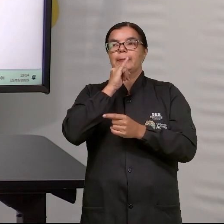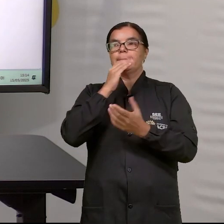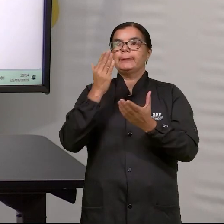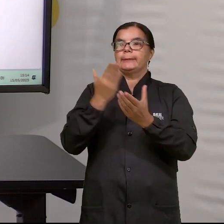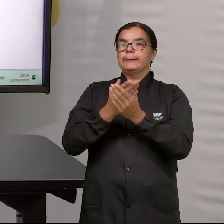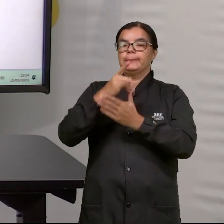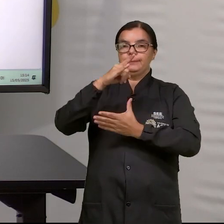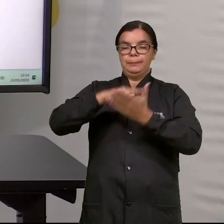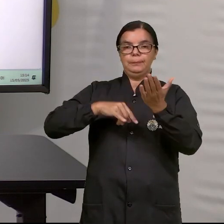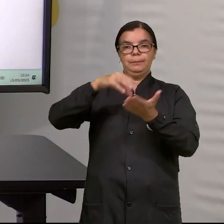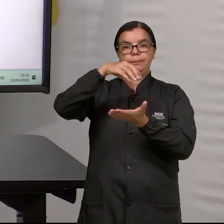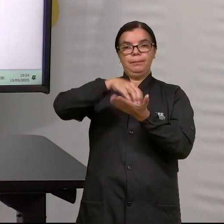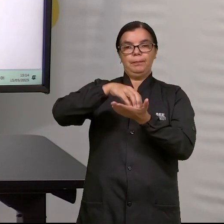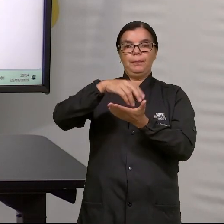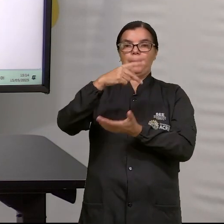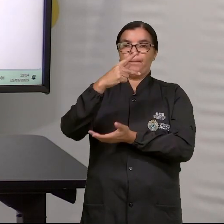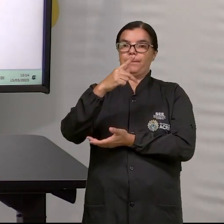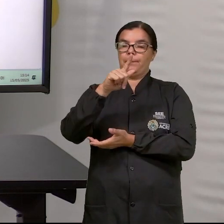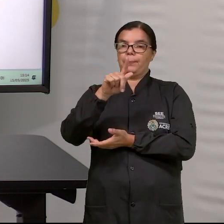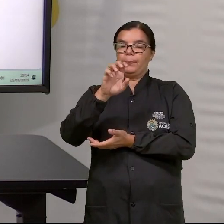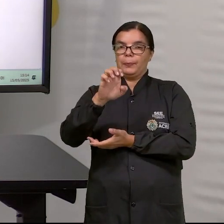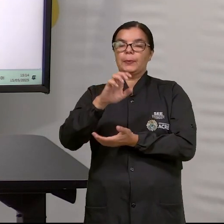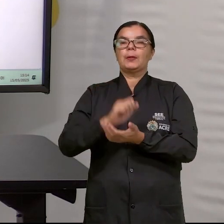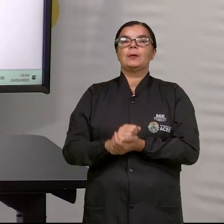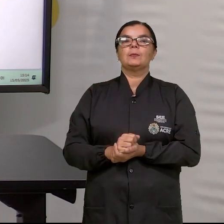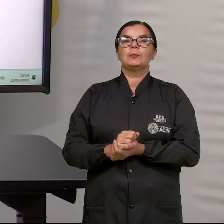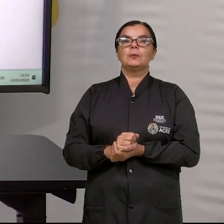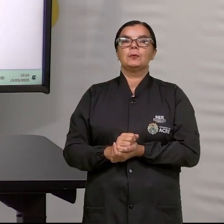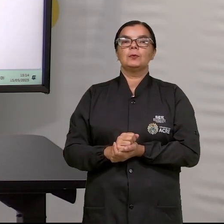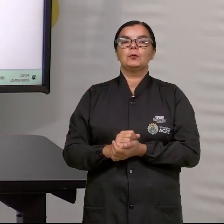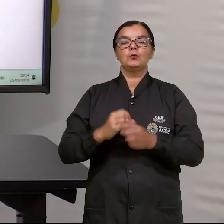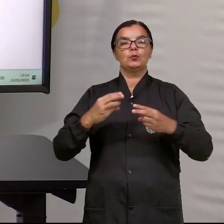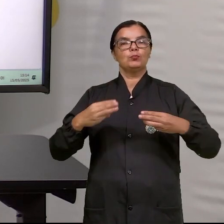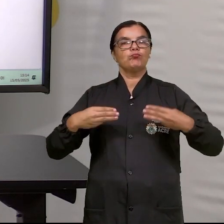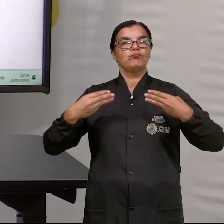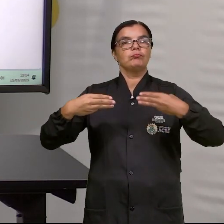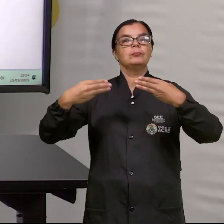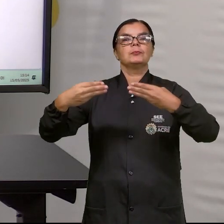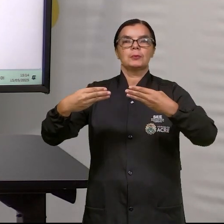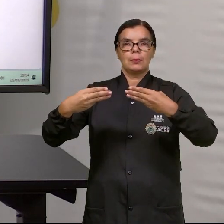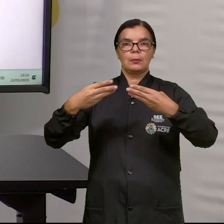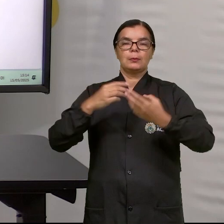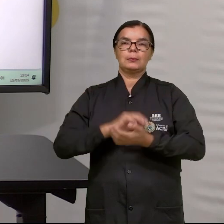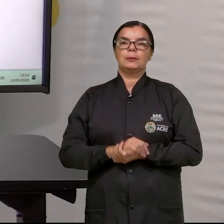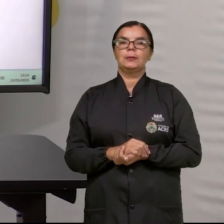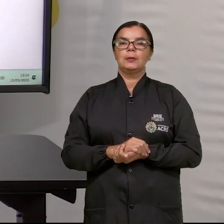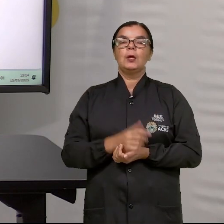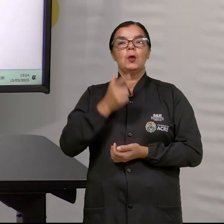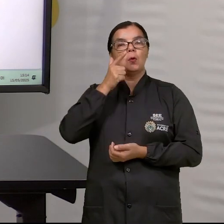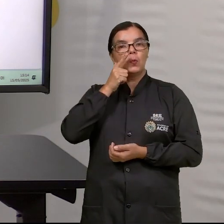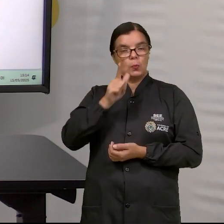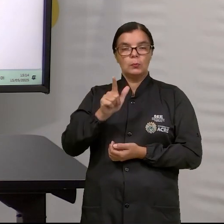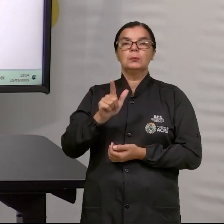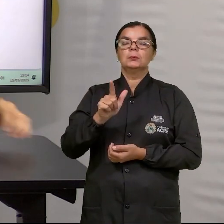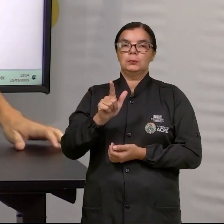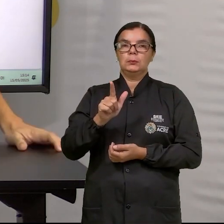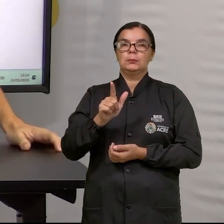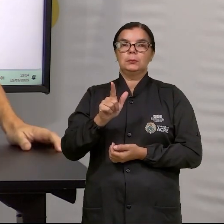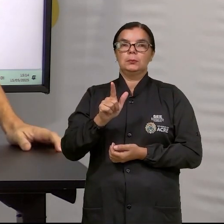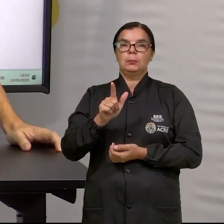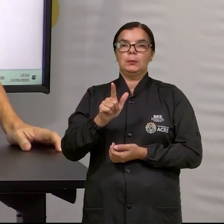do meu órgão, que é a PGE, para o Ministério do Governo Federal, por exemplo. eu conseguiria fazer isso